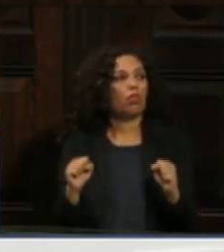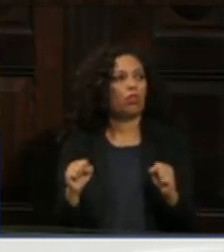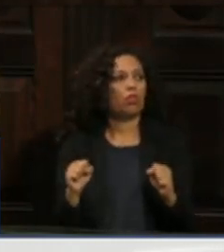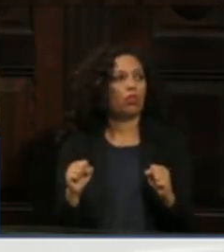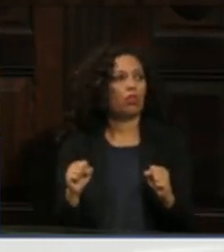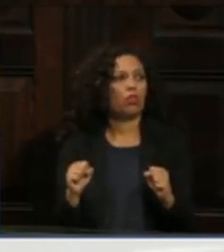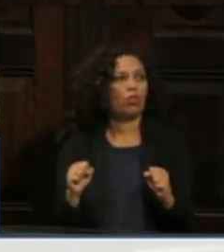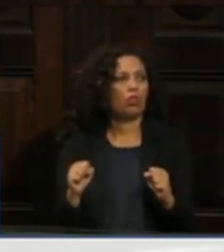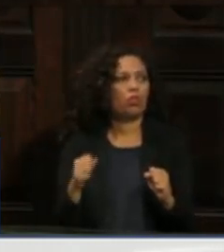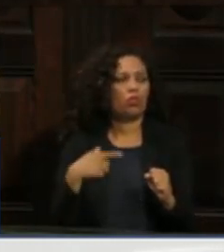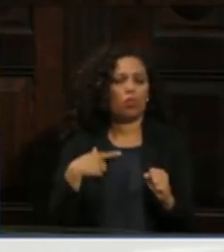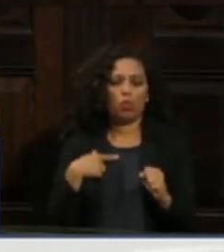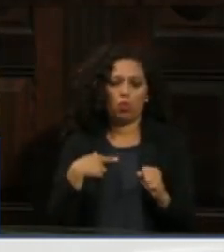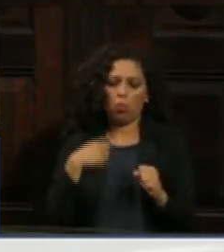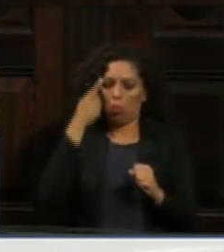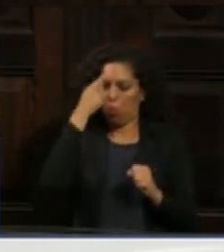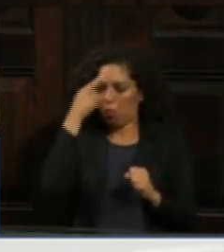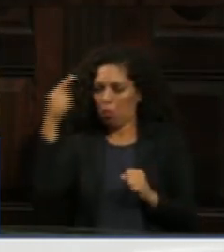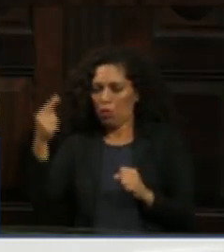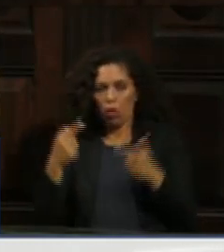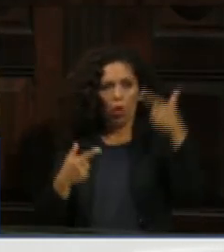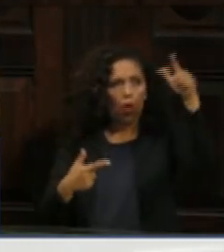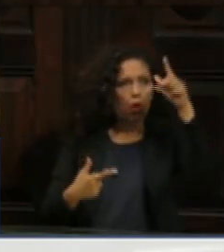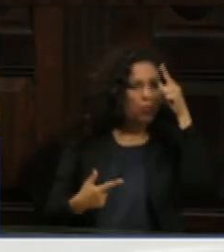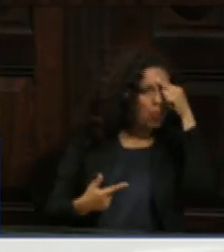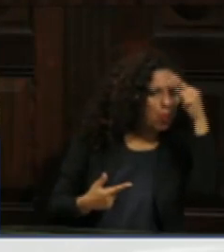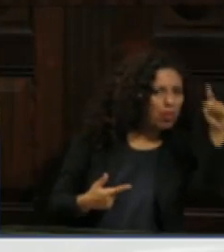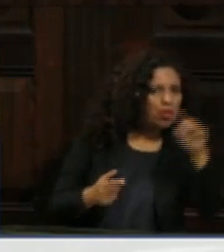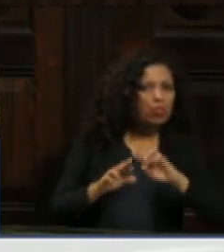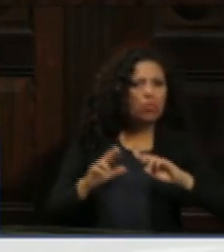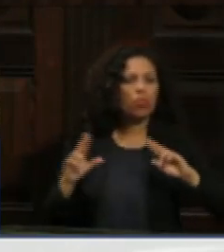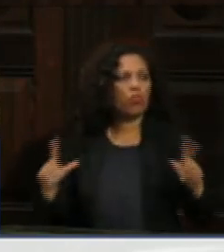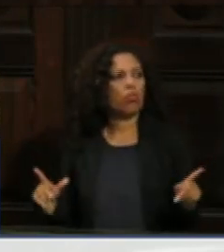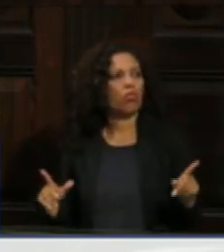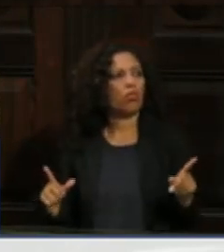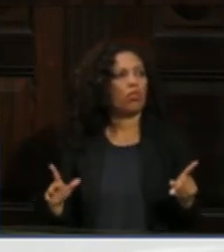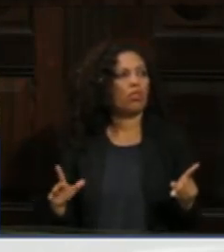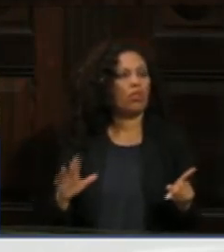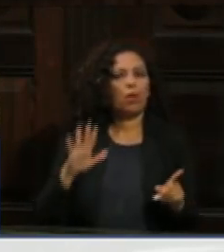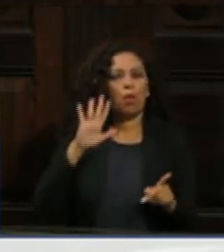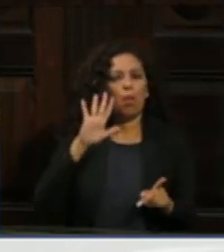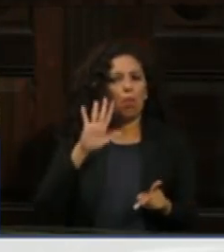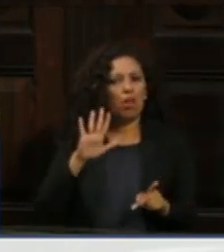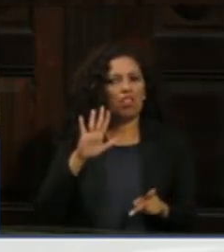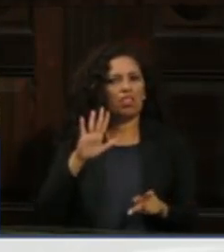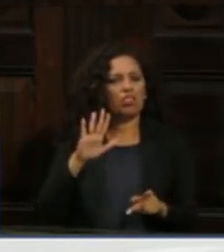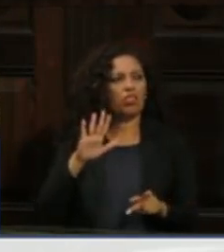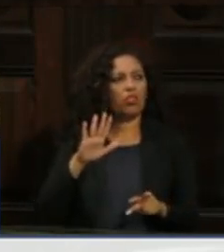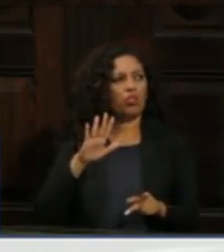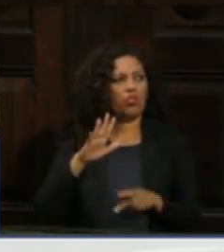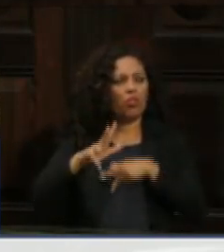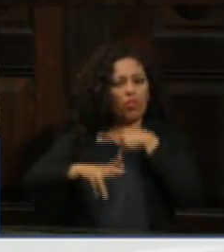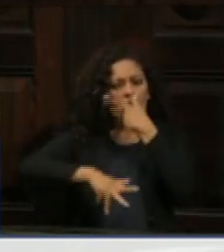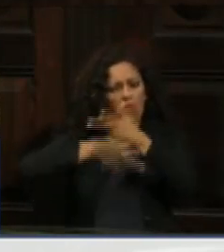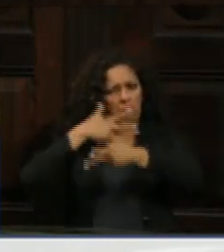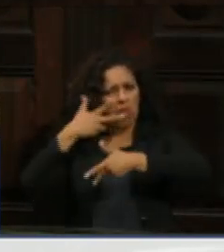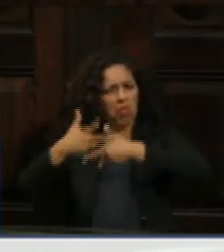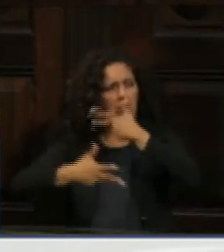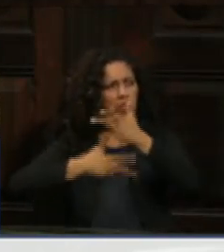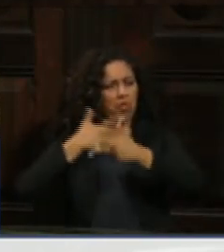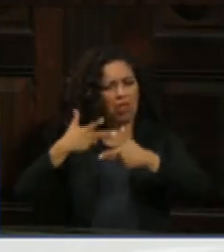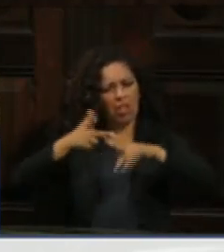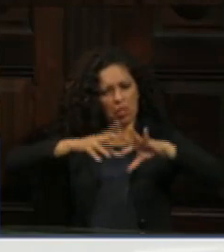Porque o parlamento, sobretudo, aqui é uma casa não apenas de representação popular, mas de pluralidade de ideias. Aqui,